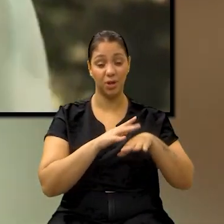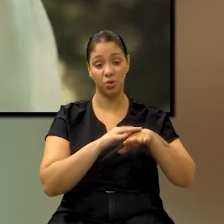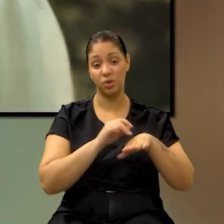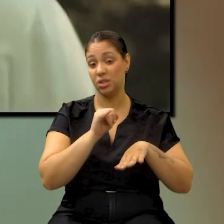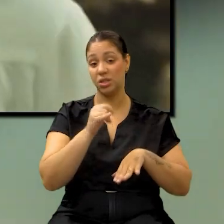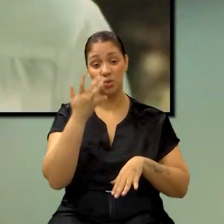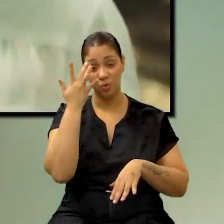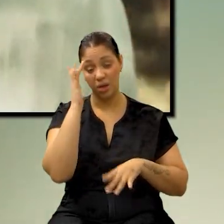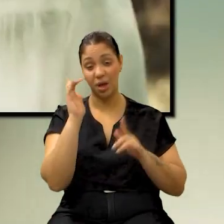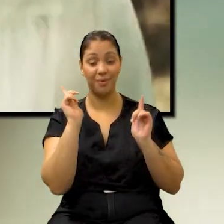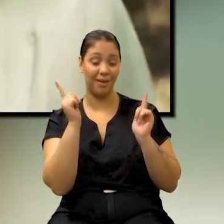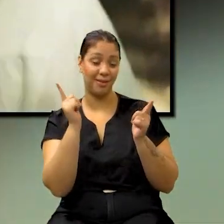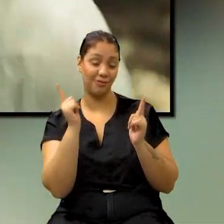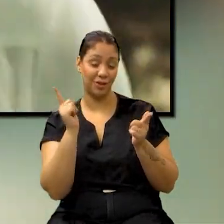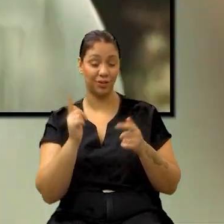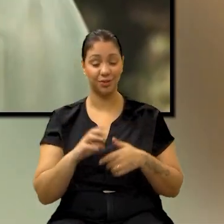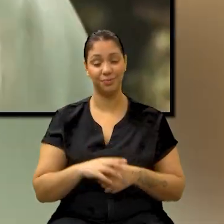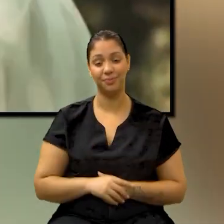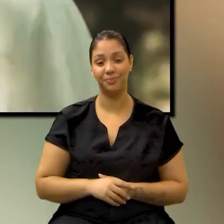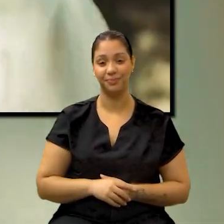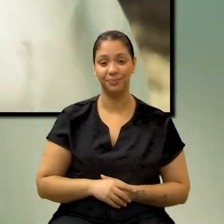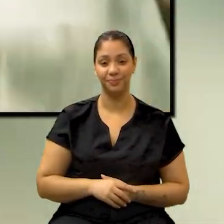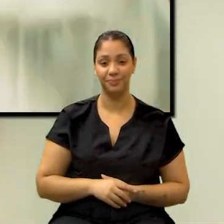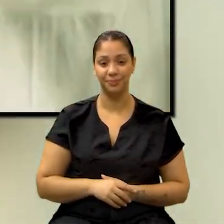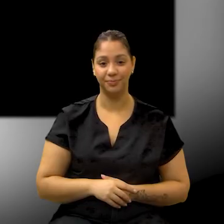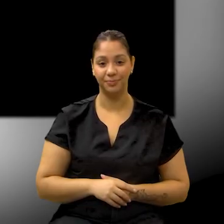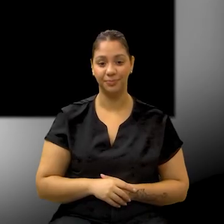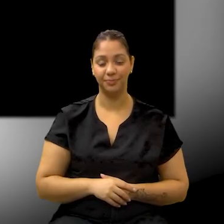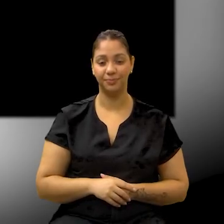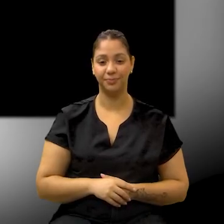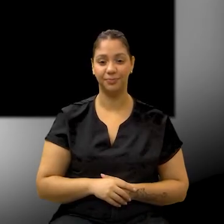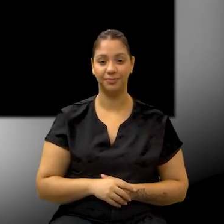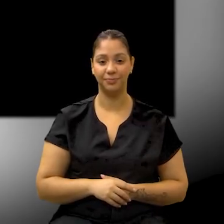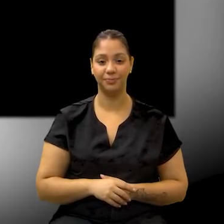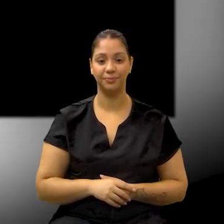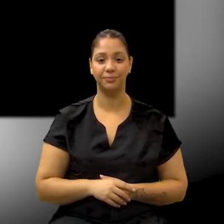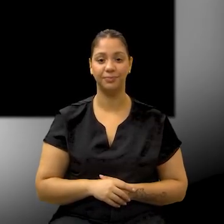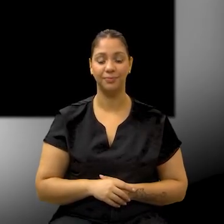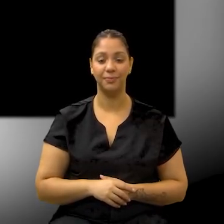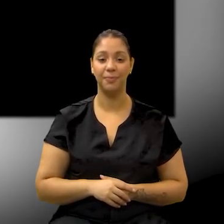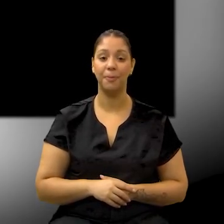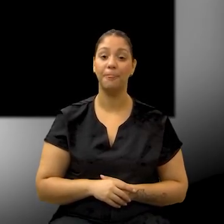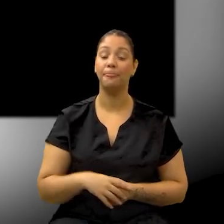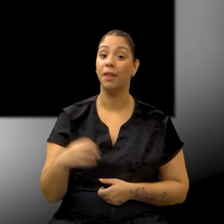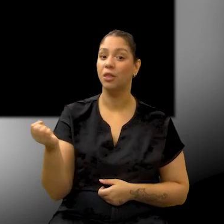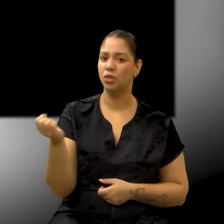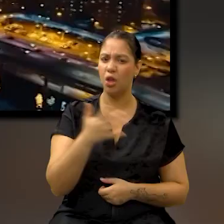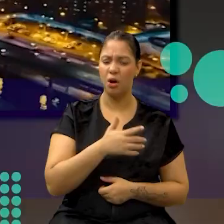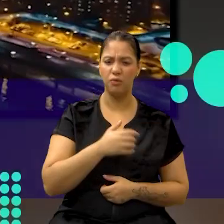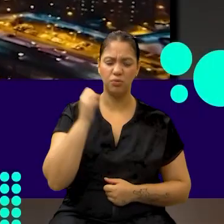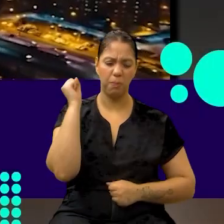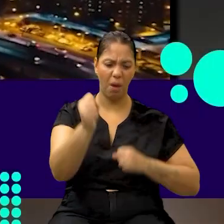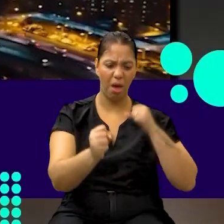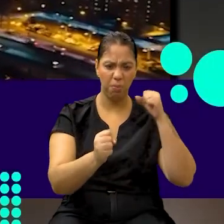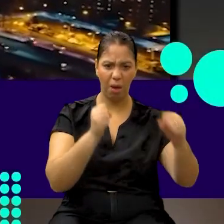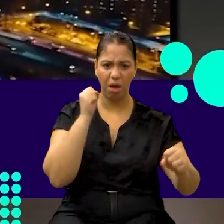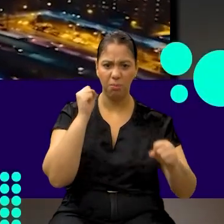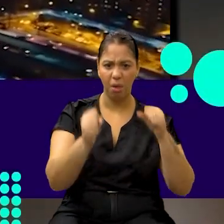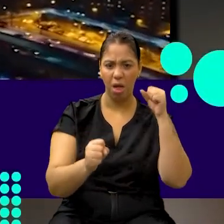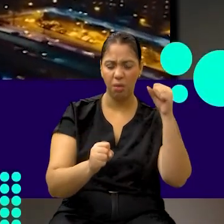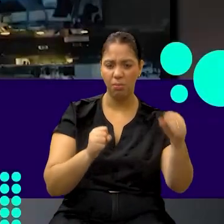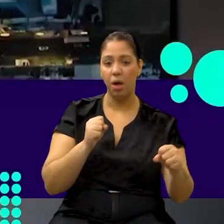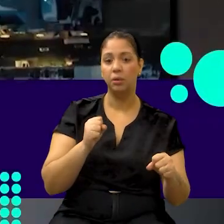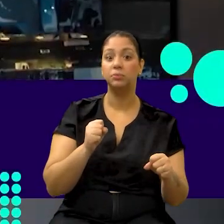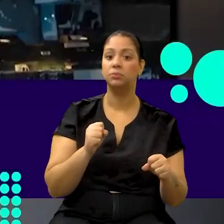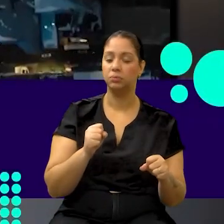Só se machuca quem não sabe brincar. novos assassinatos